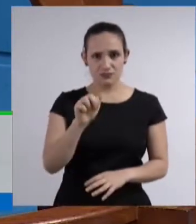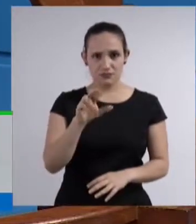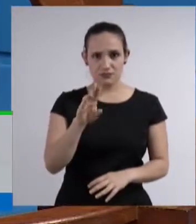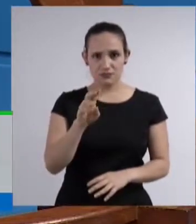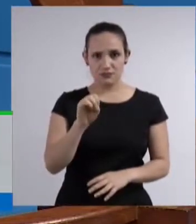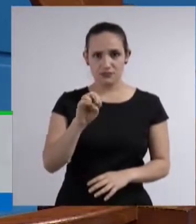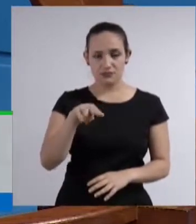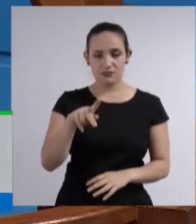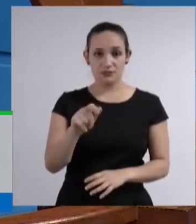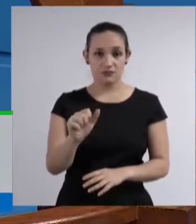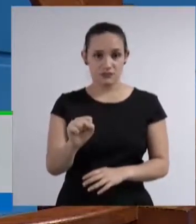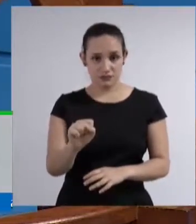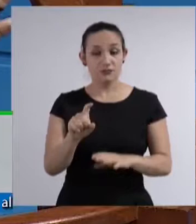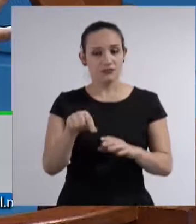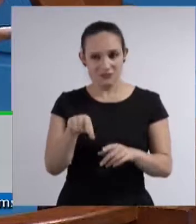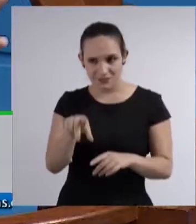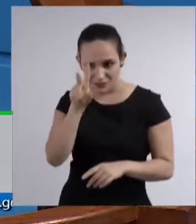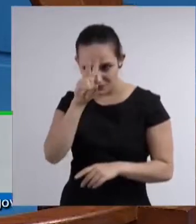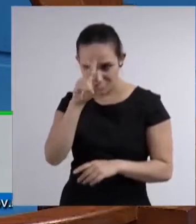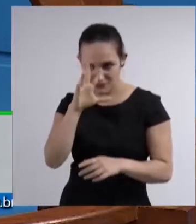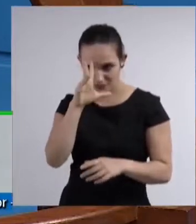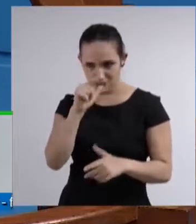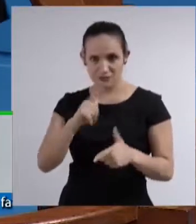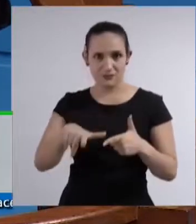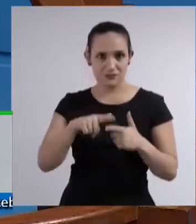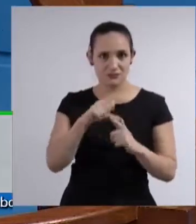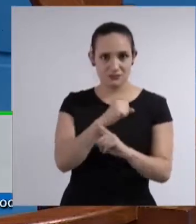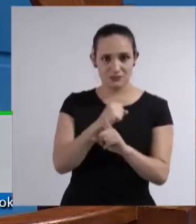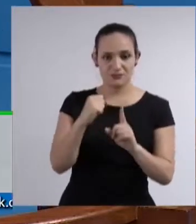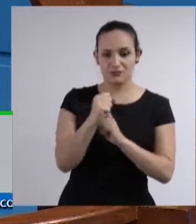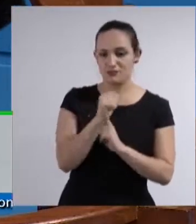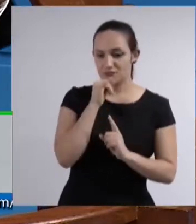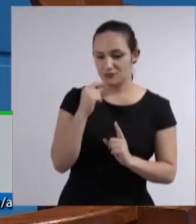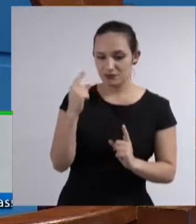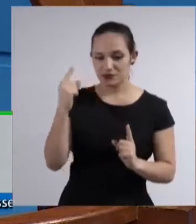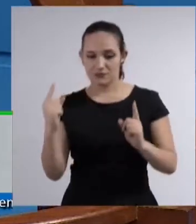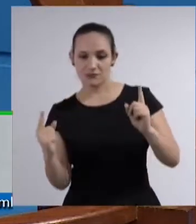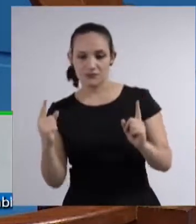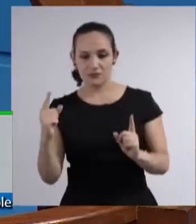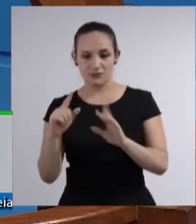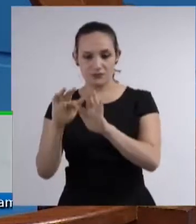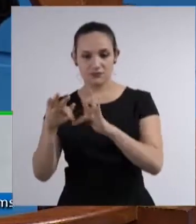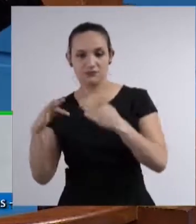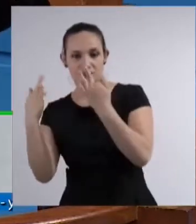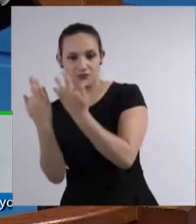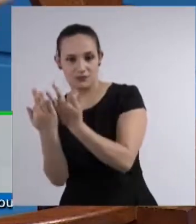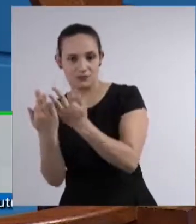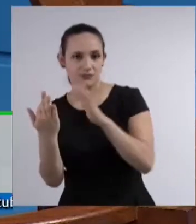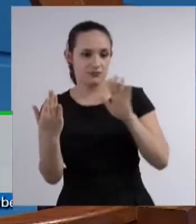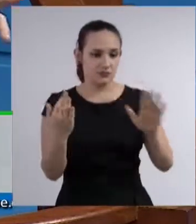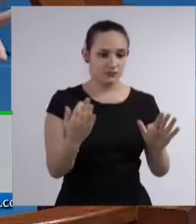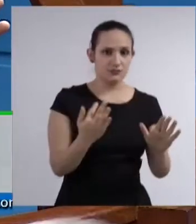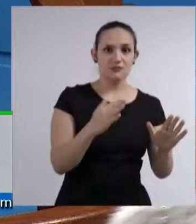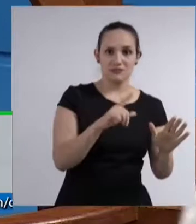gestão de conflitos sociais, quando envolve famílias, quando envolve uma situação parecida como